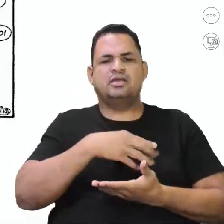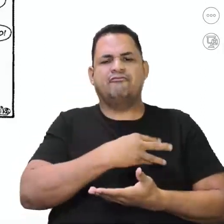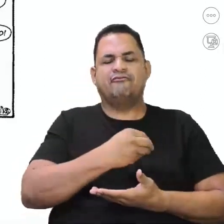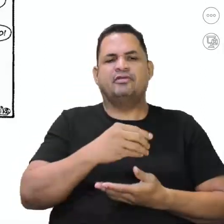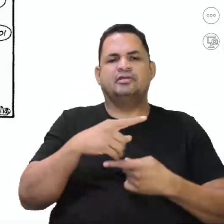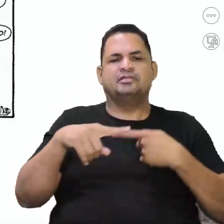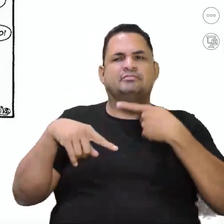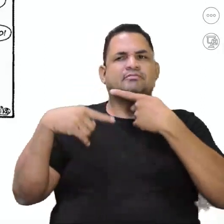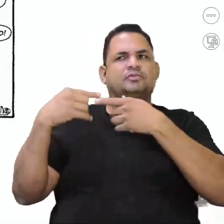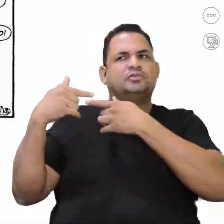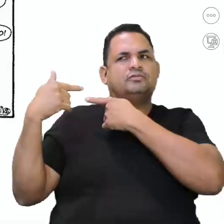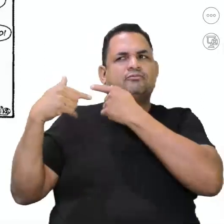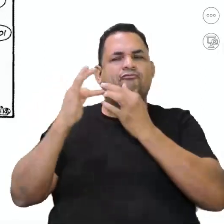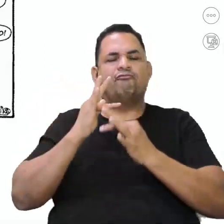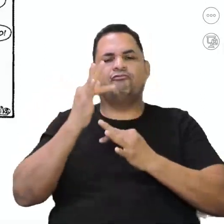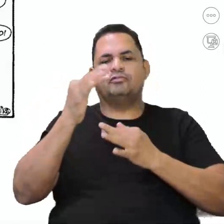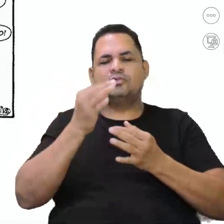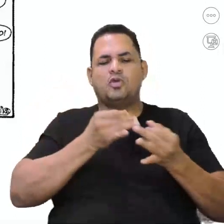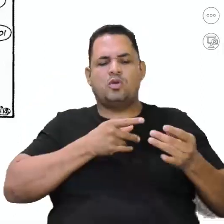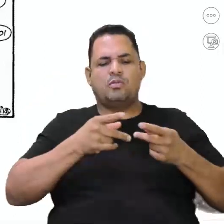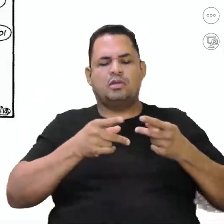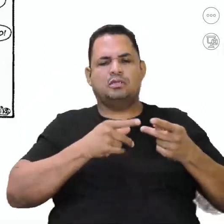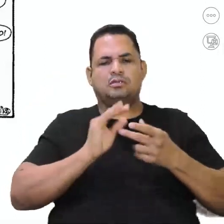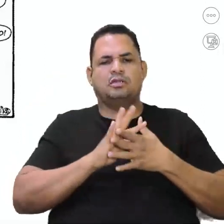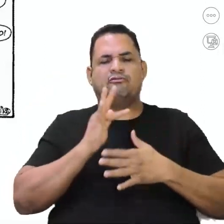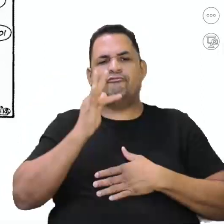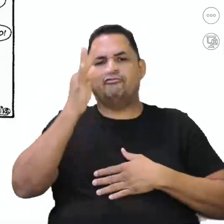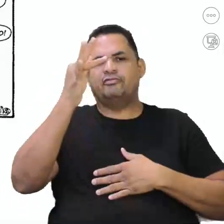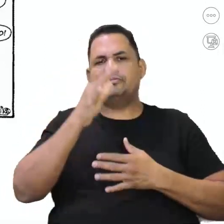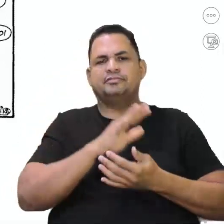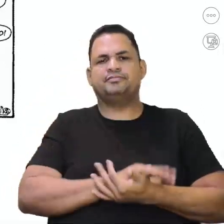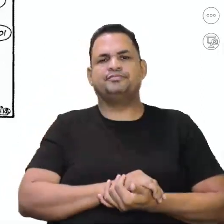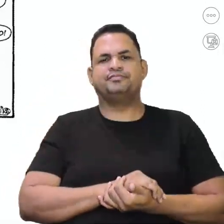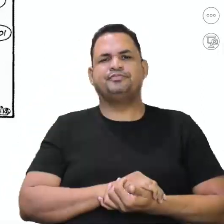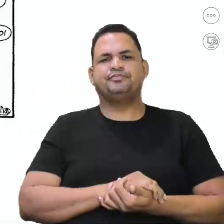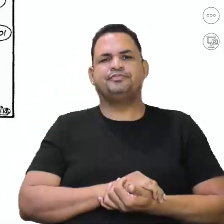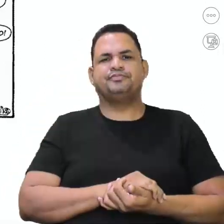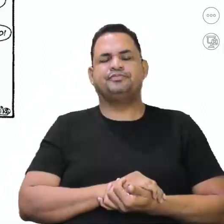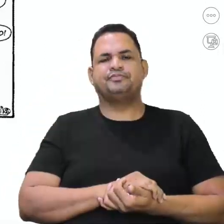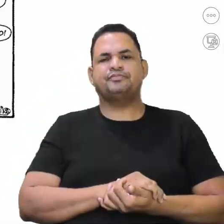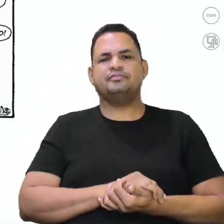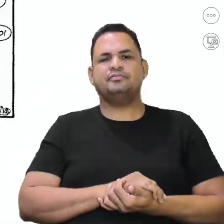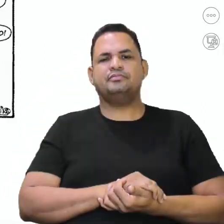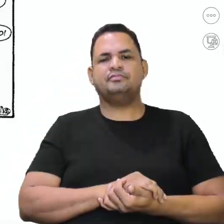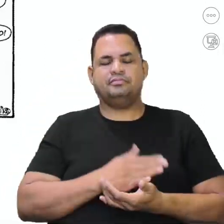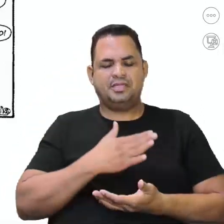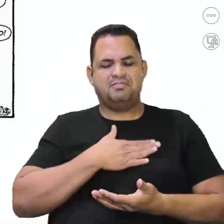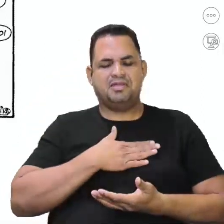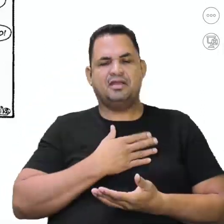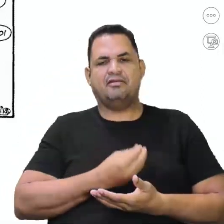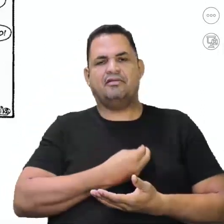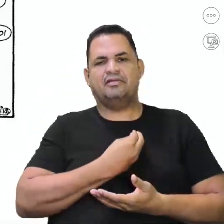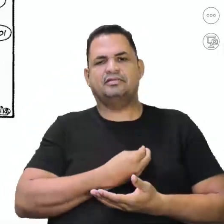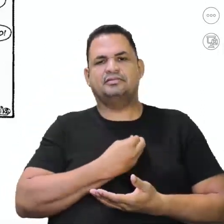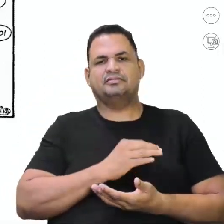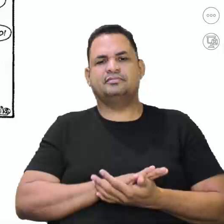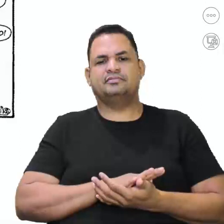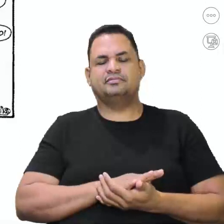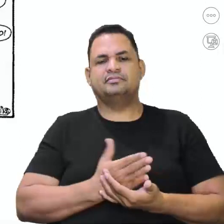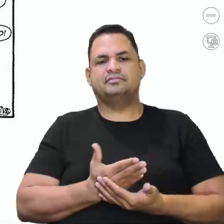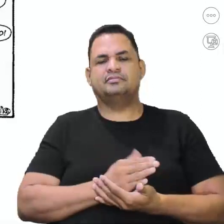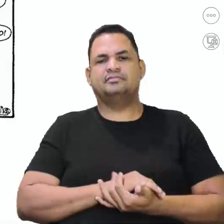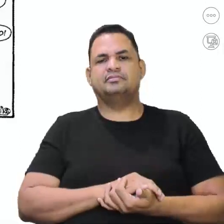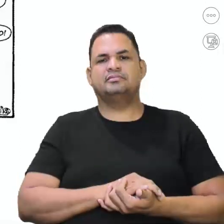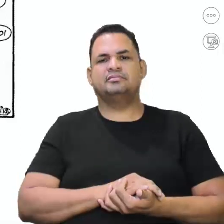vai ter neto. Ela está fazendo o planejamento da vida dela. Aí ela diz, and this will be my life, isso vai ser minha vida, like it,